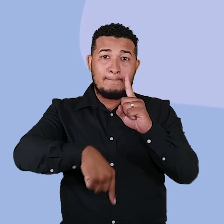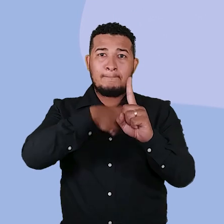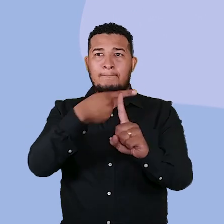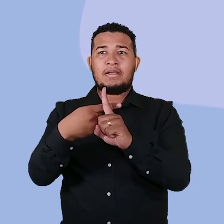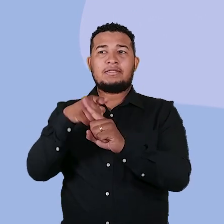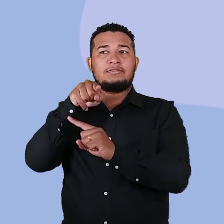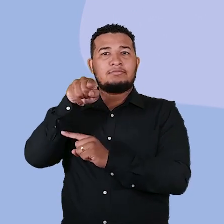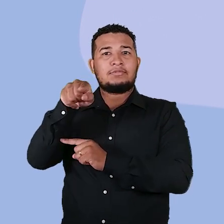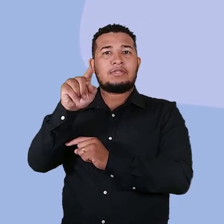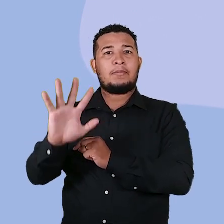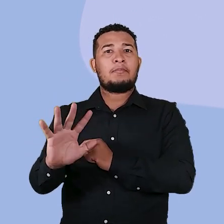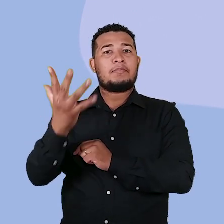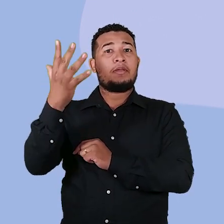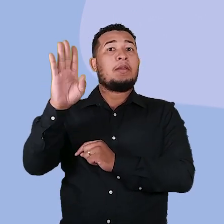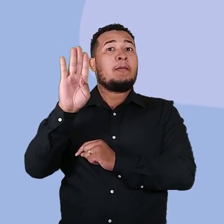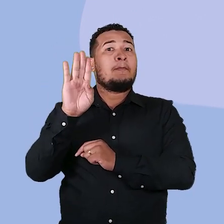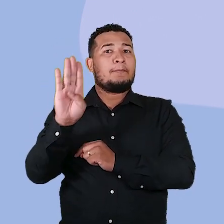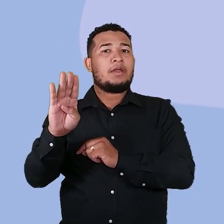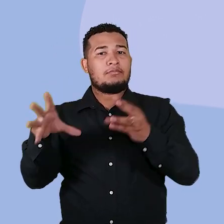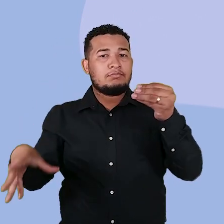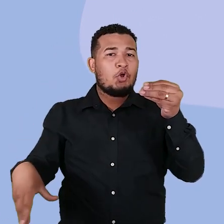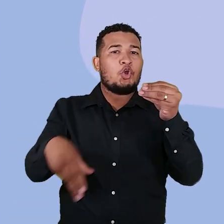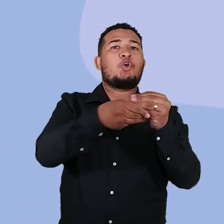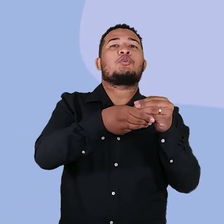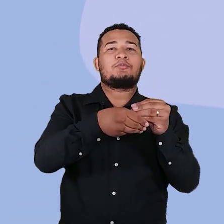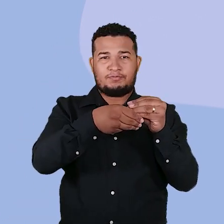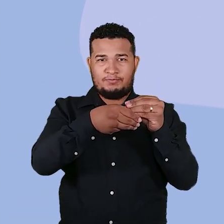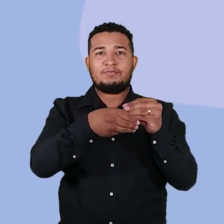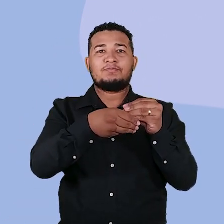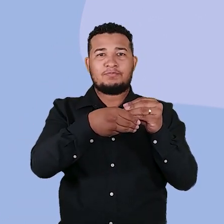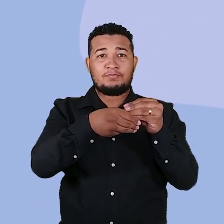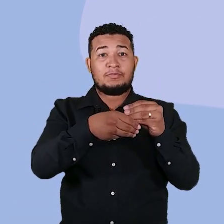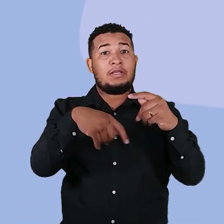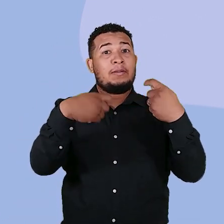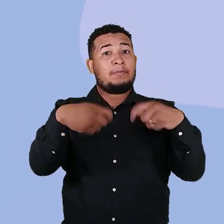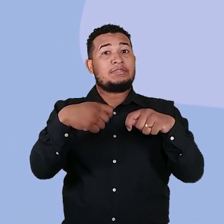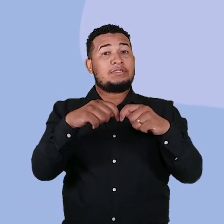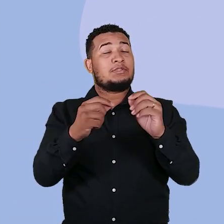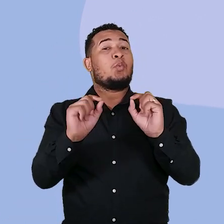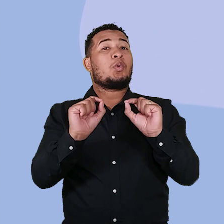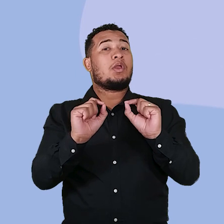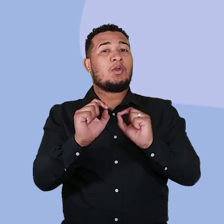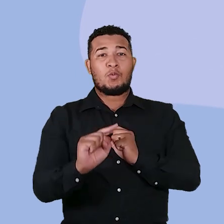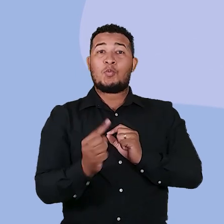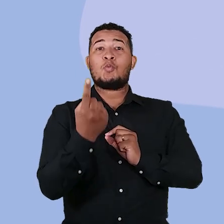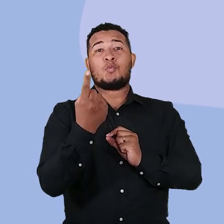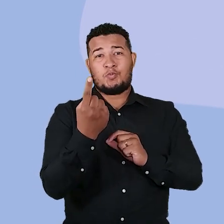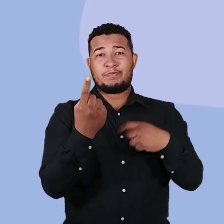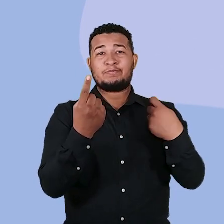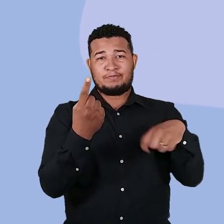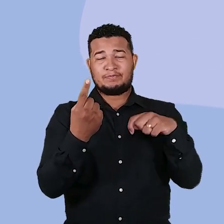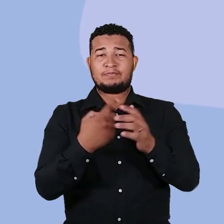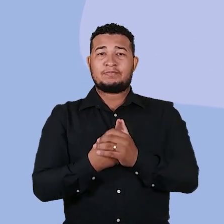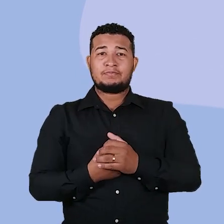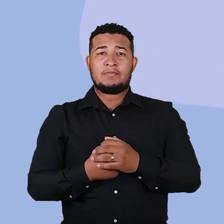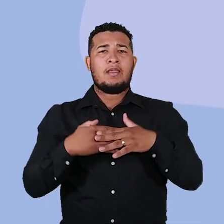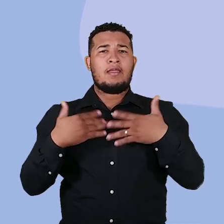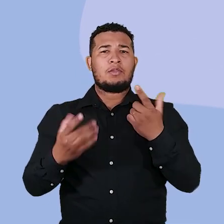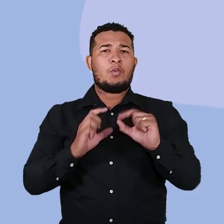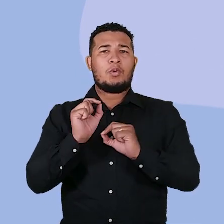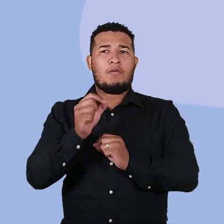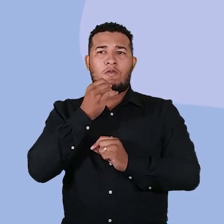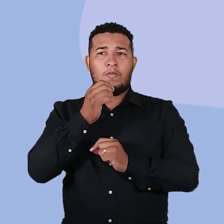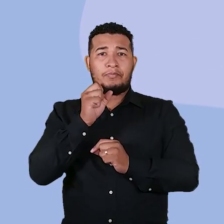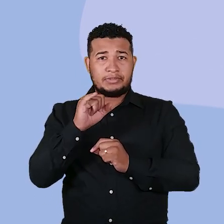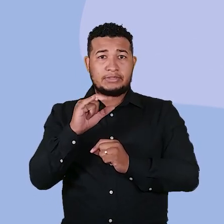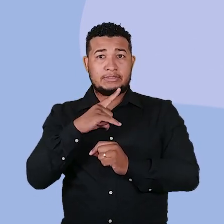a adicionada a probabilidade de ocorrência do evento complementar tem que ser um então